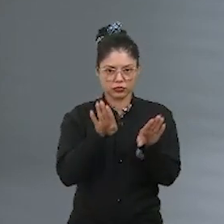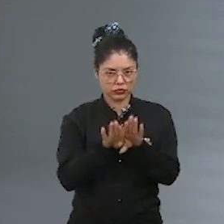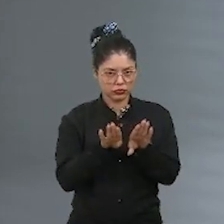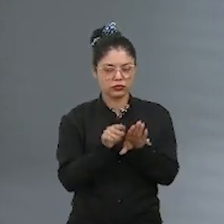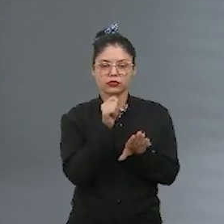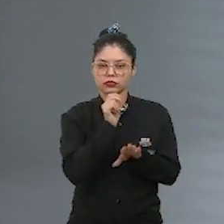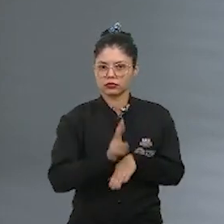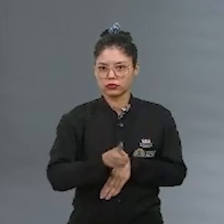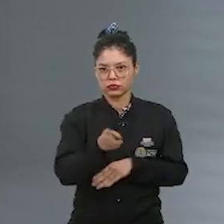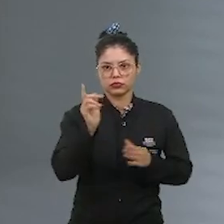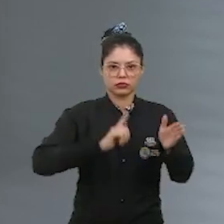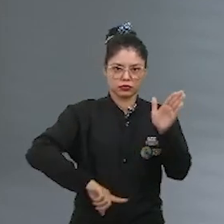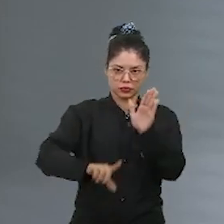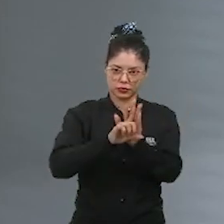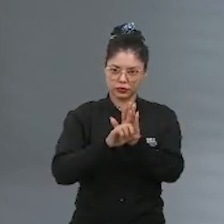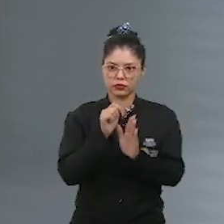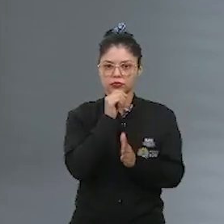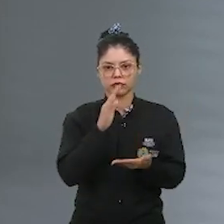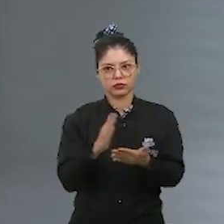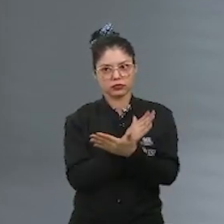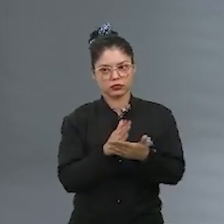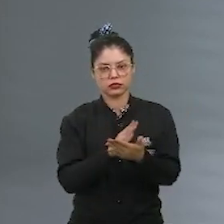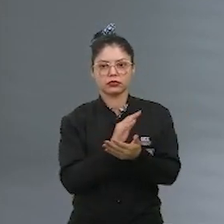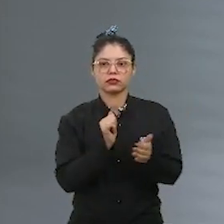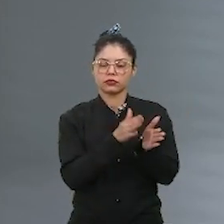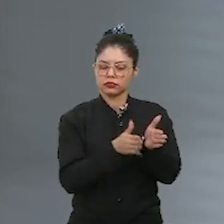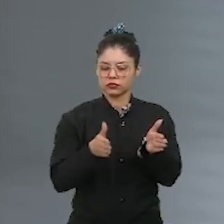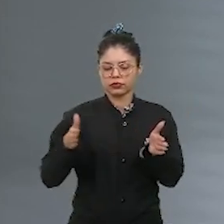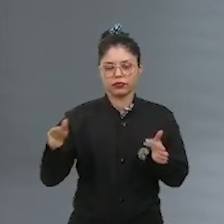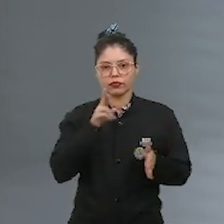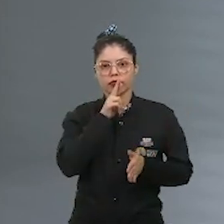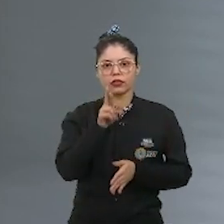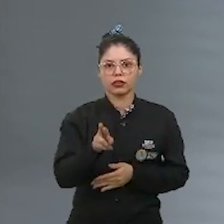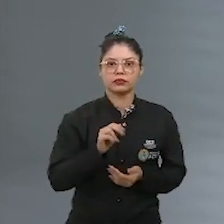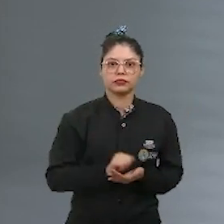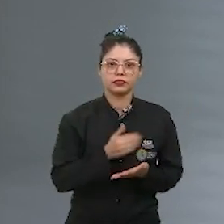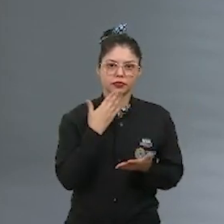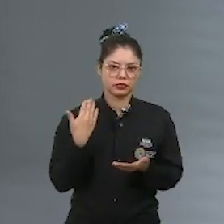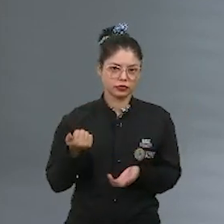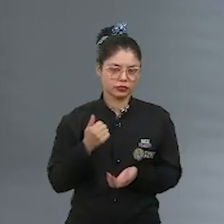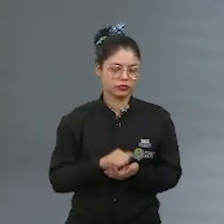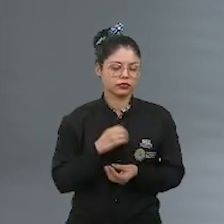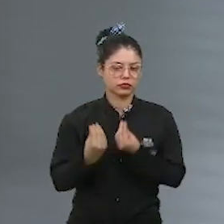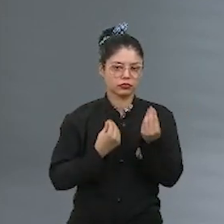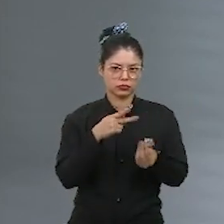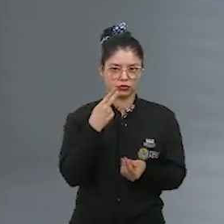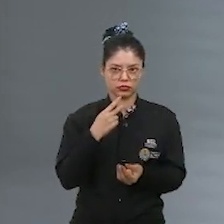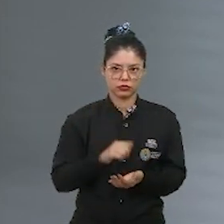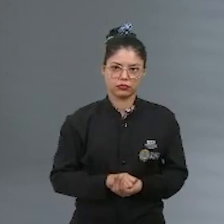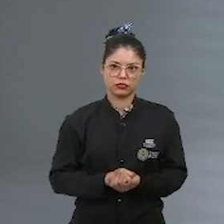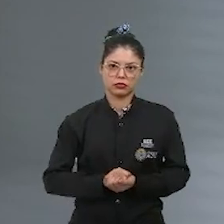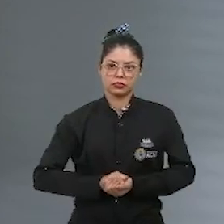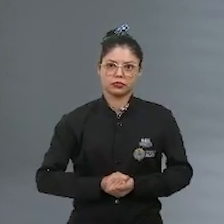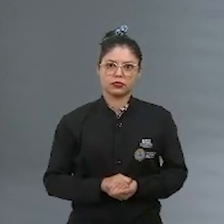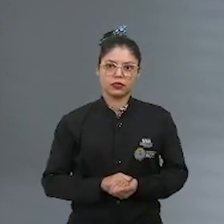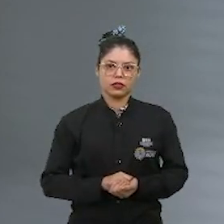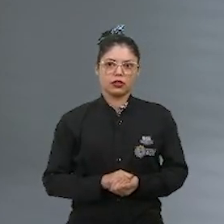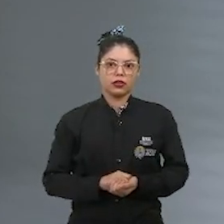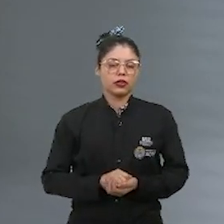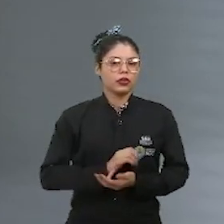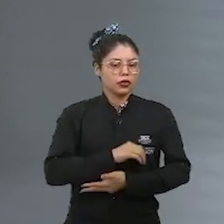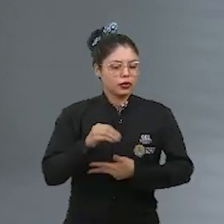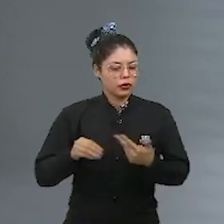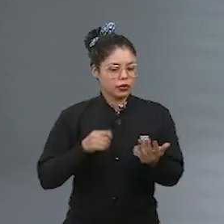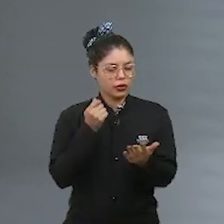sociedade. Já existem leis, né, algumas medidas para resolver ou melhorar, como eu disse. Mas o Enem